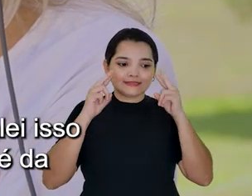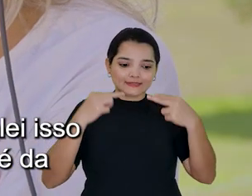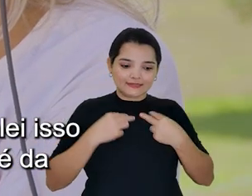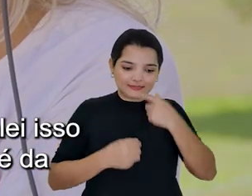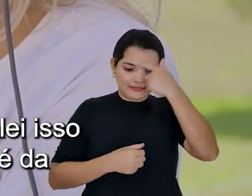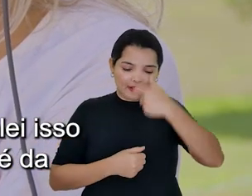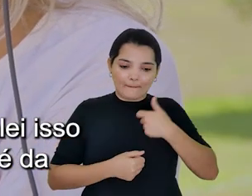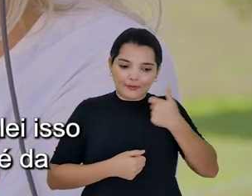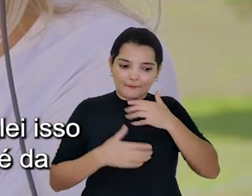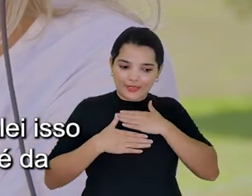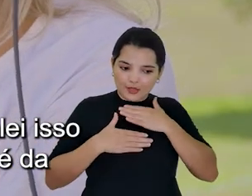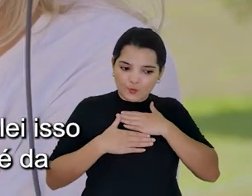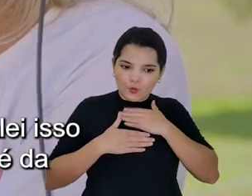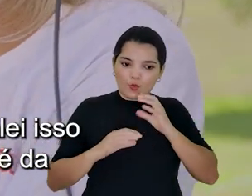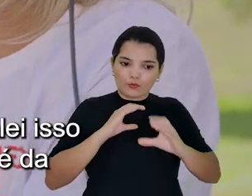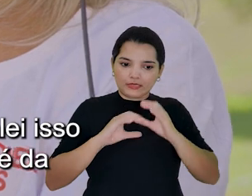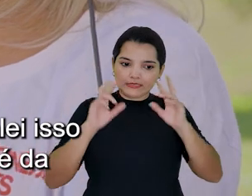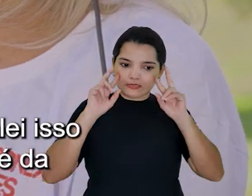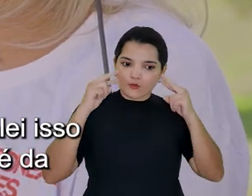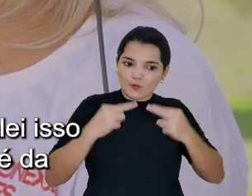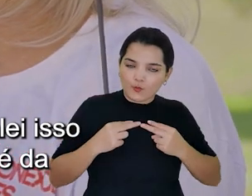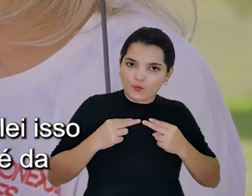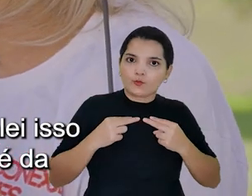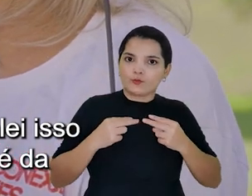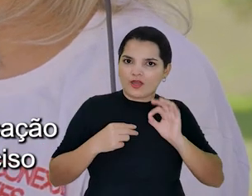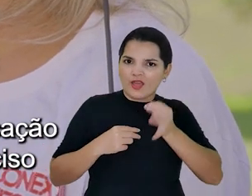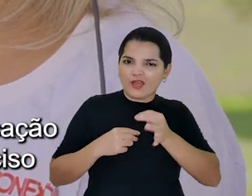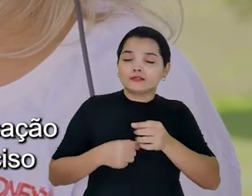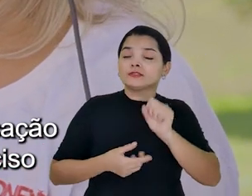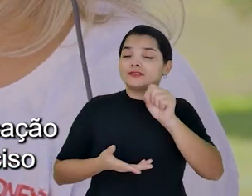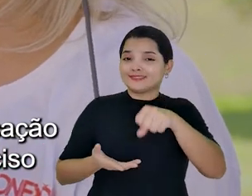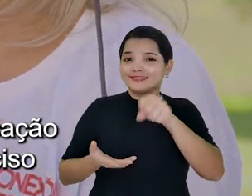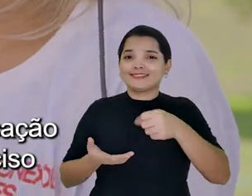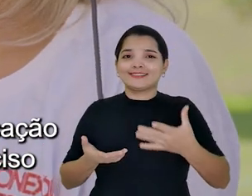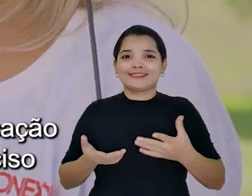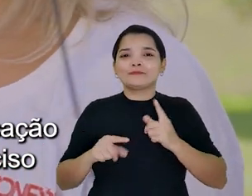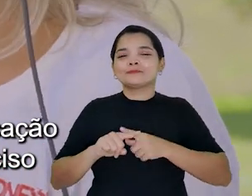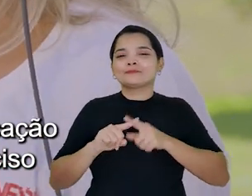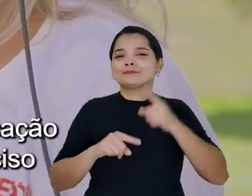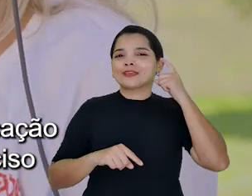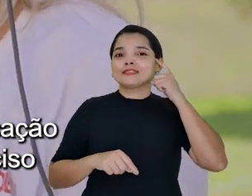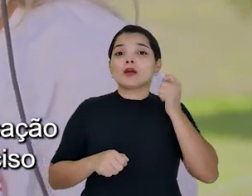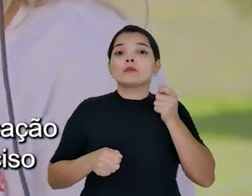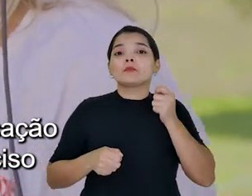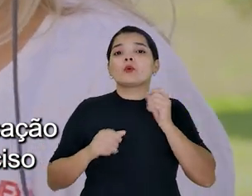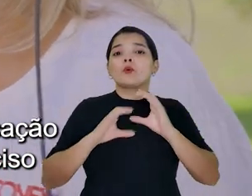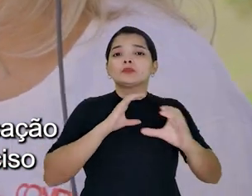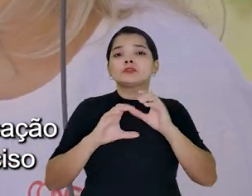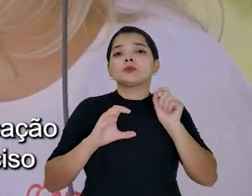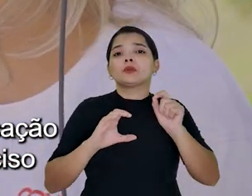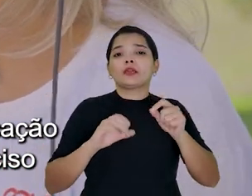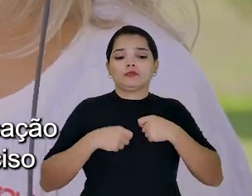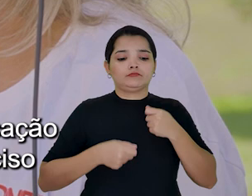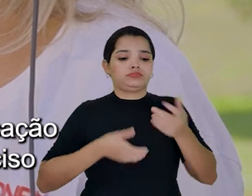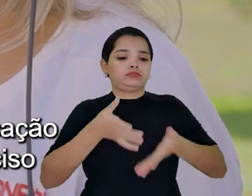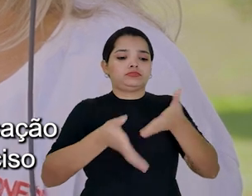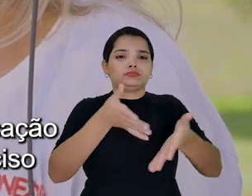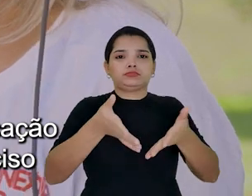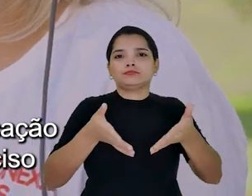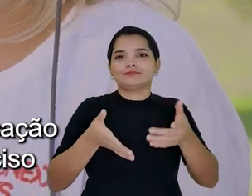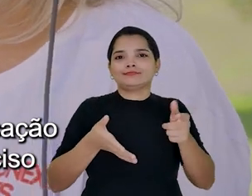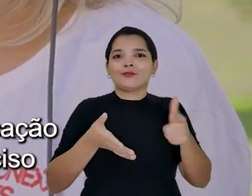primeiro falei isso lá dentro a comunicação a gente pensa que é da boca para fora né O que sai não a comunicação começa primeiro com a